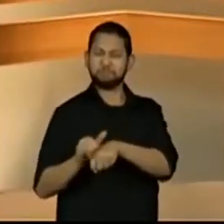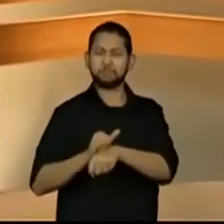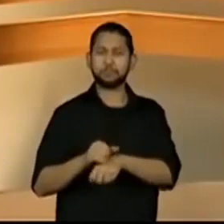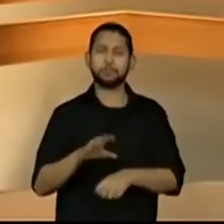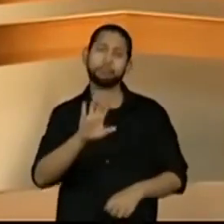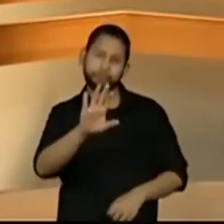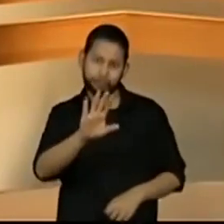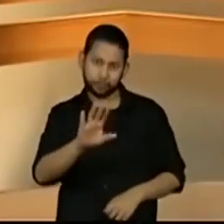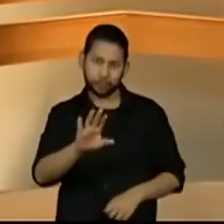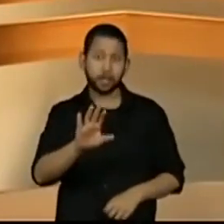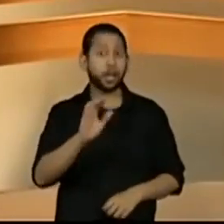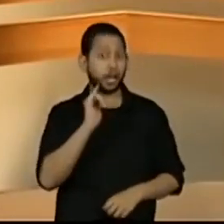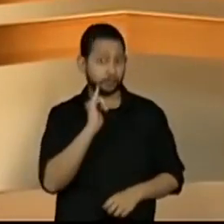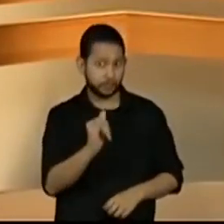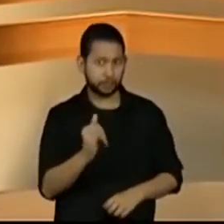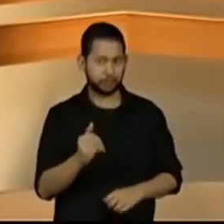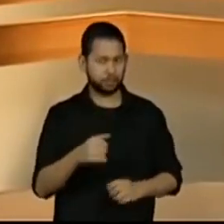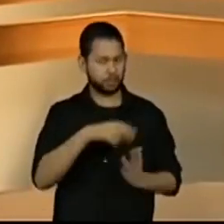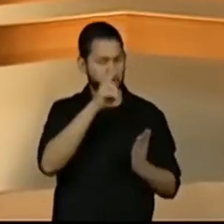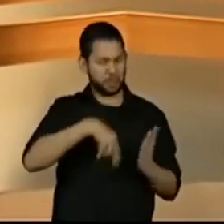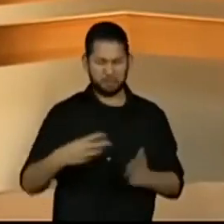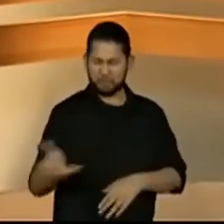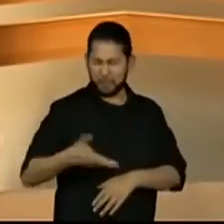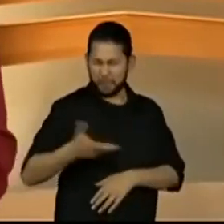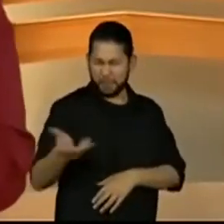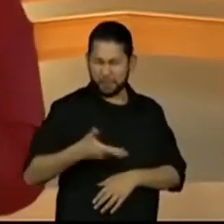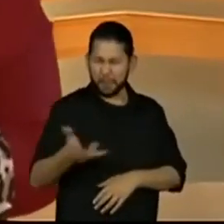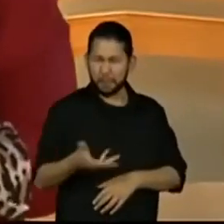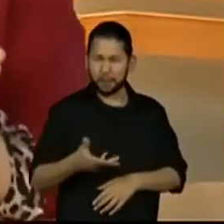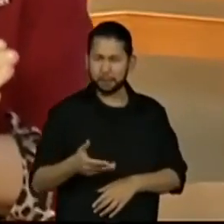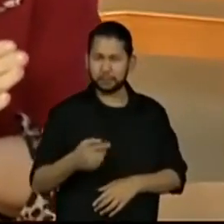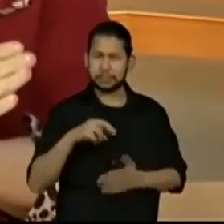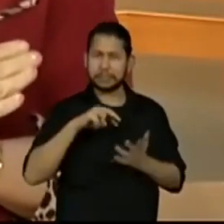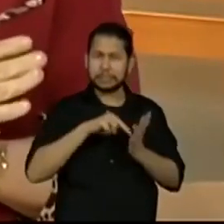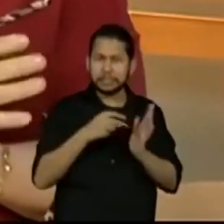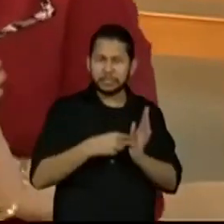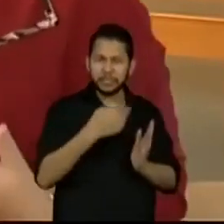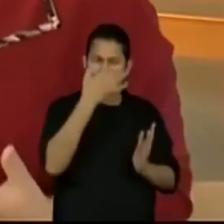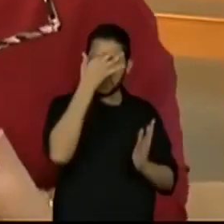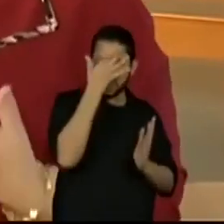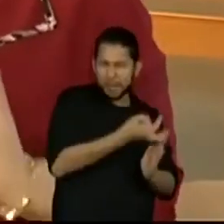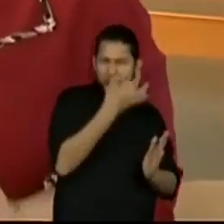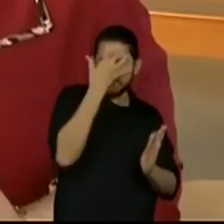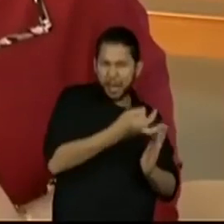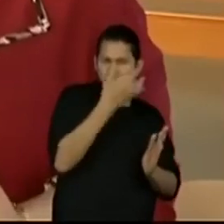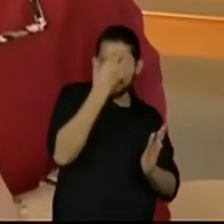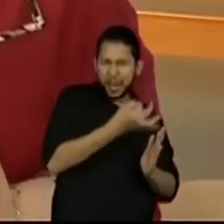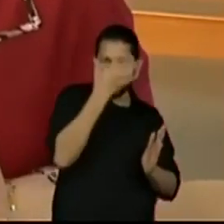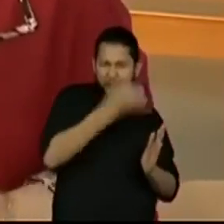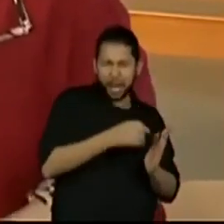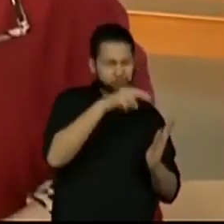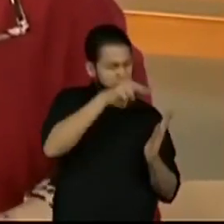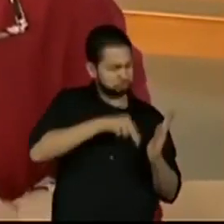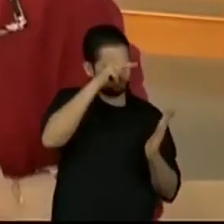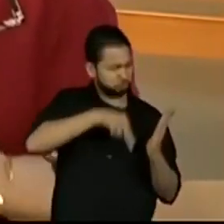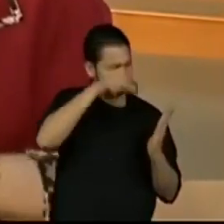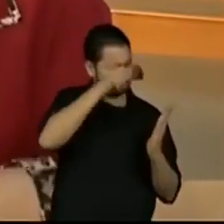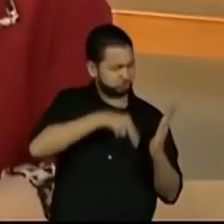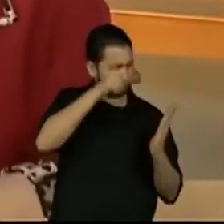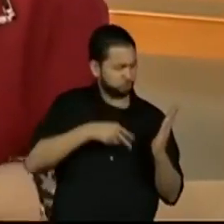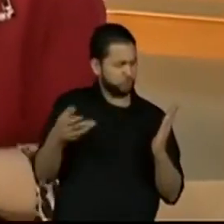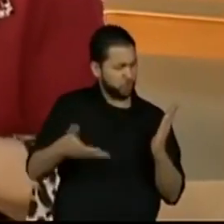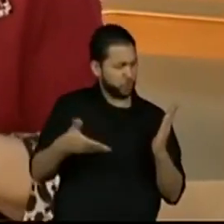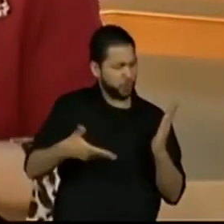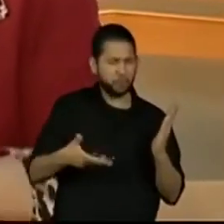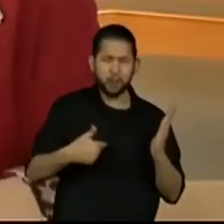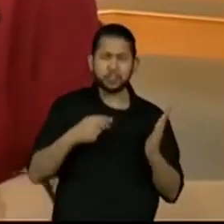quer dizer compreensão, mas quanto mais veloz na leitura eu for, menos o meu cérebro fica cansado na